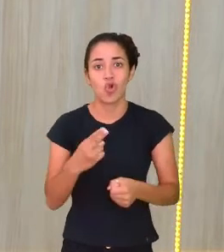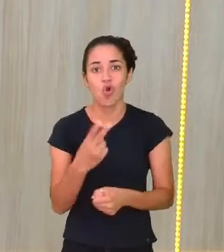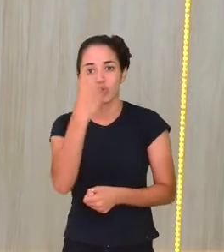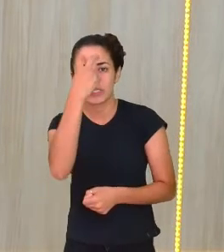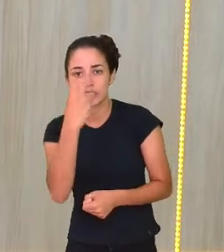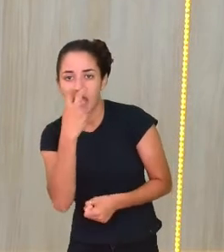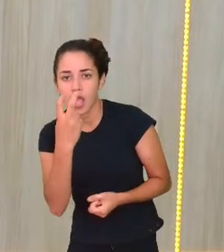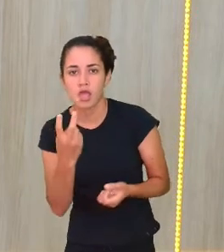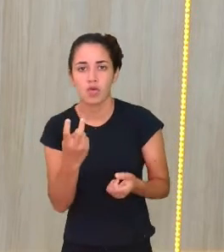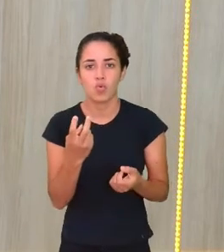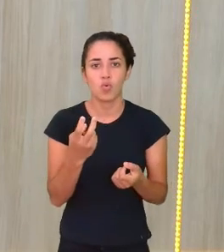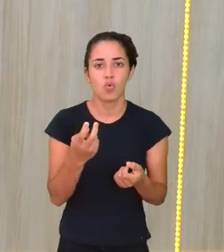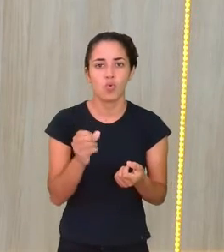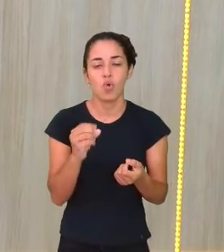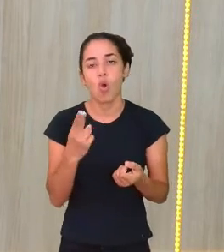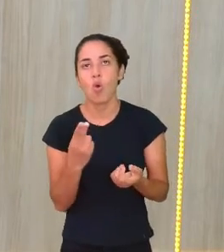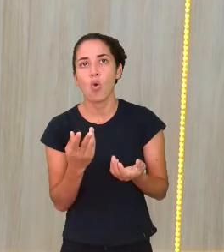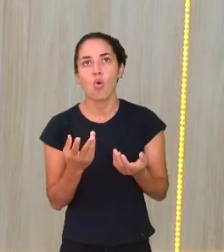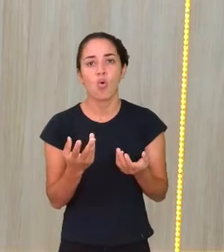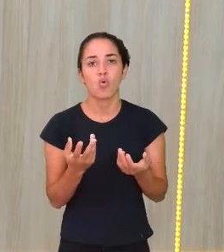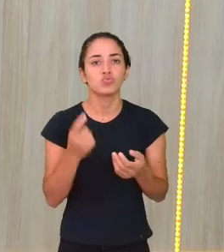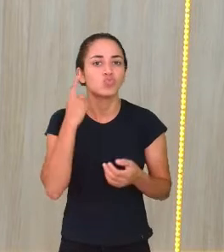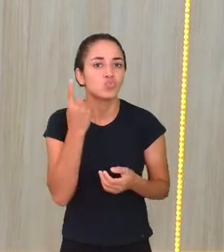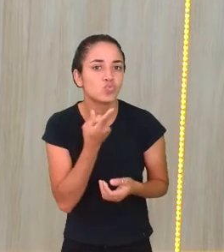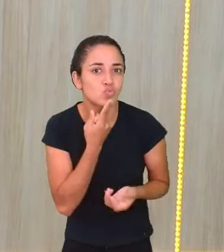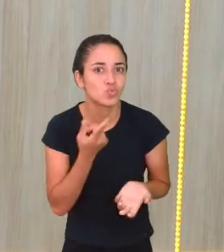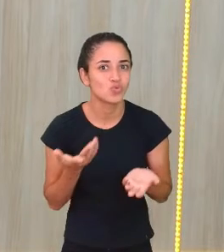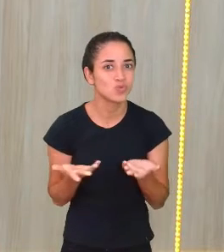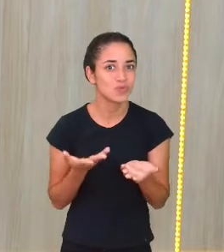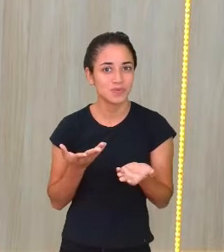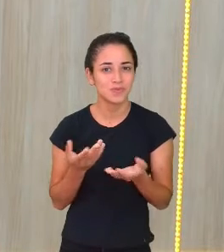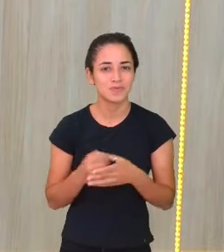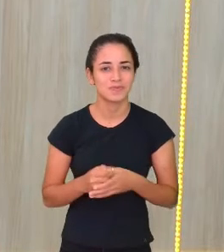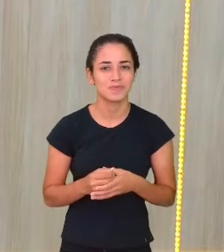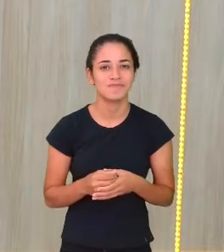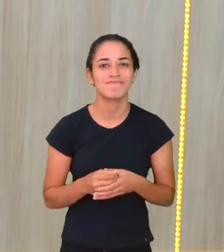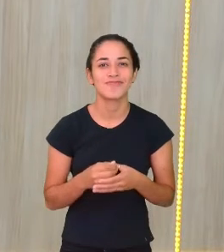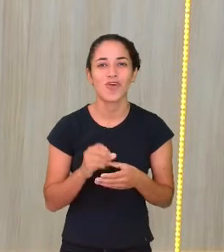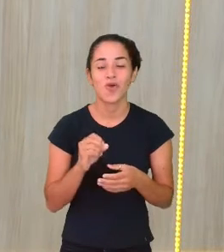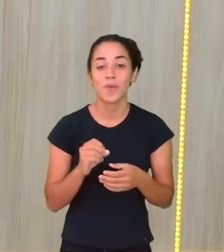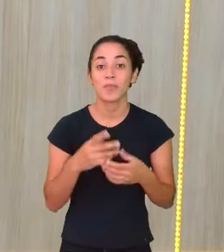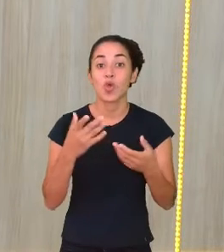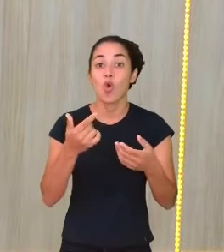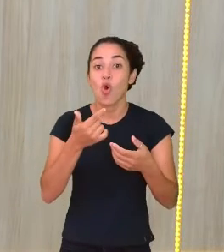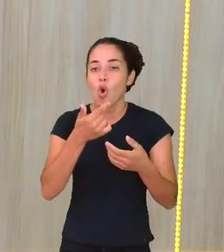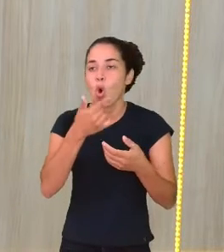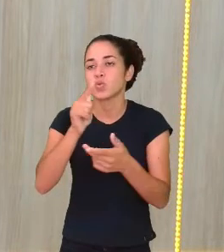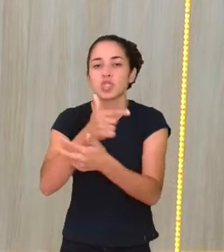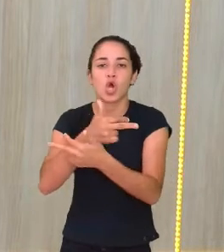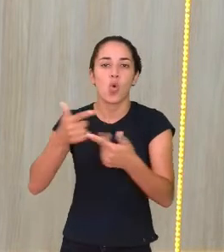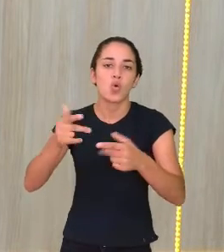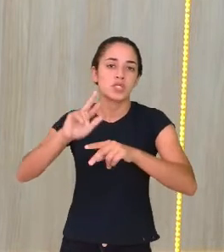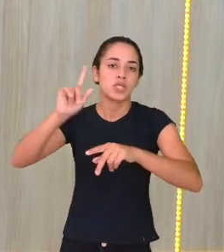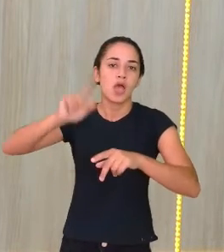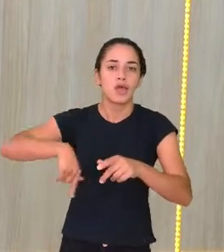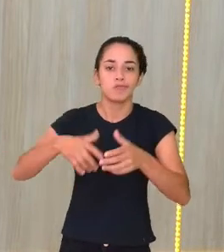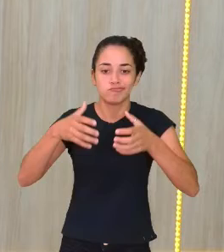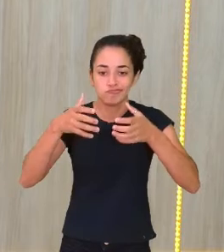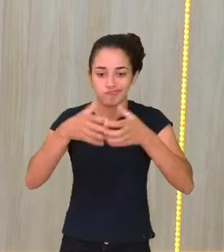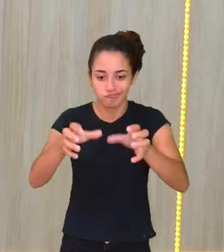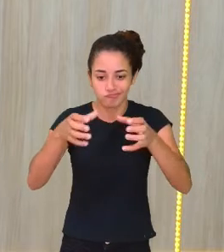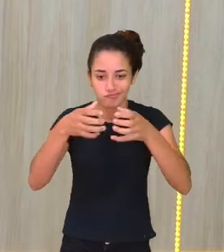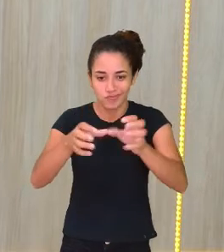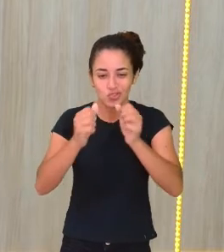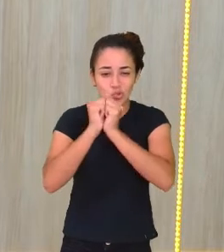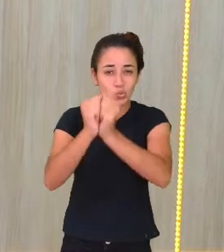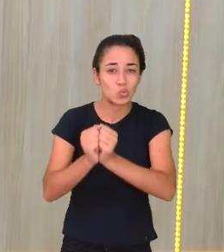cego, ou com um estudante surdo. Outra coisa é você conviver com ele. Então, esse estudante,